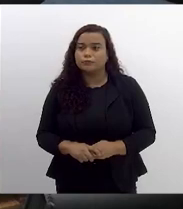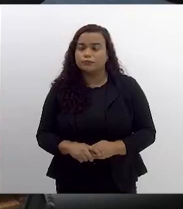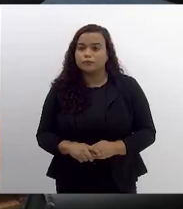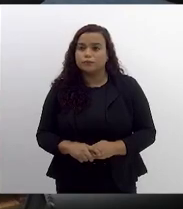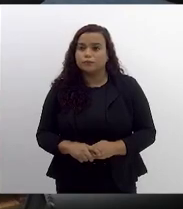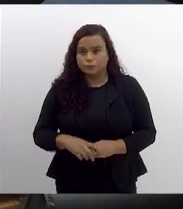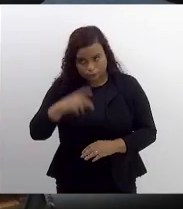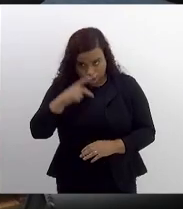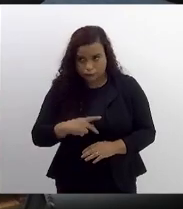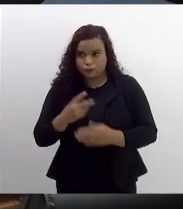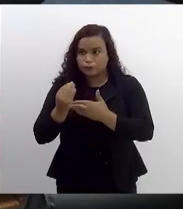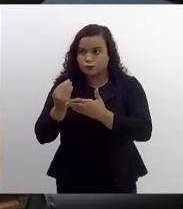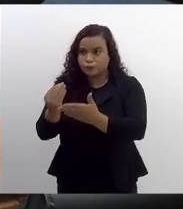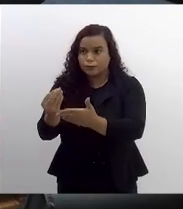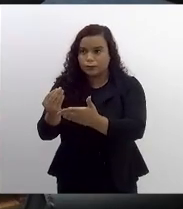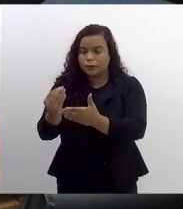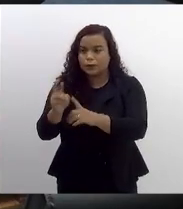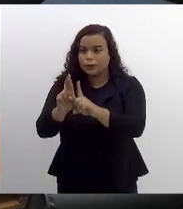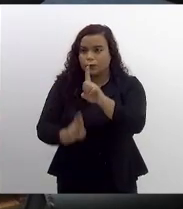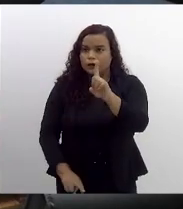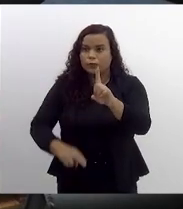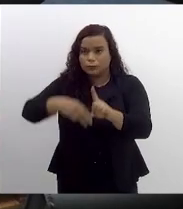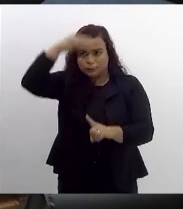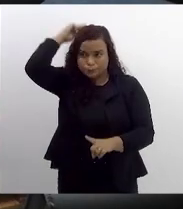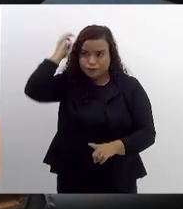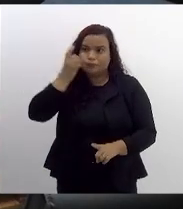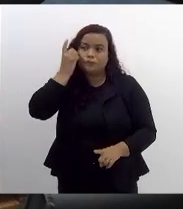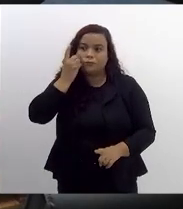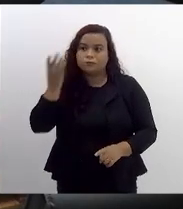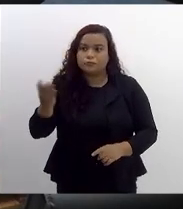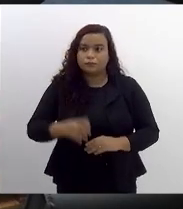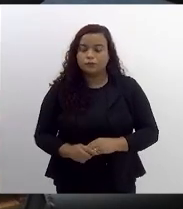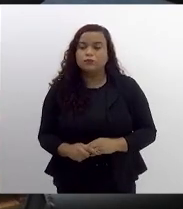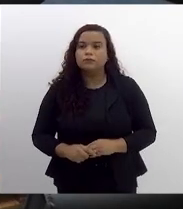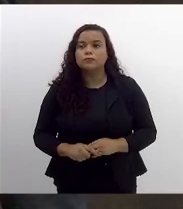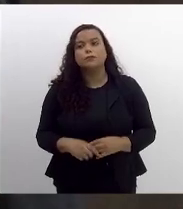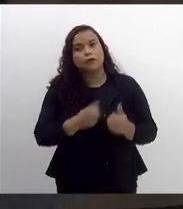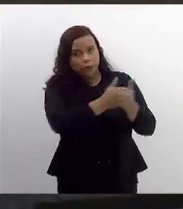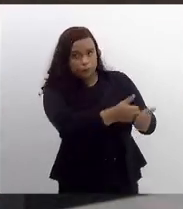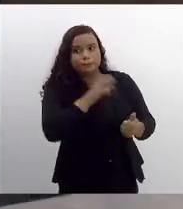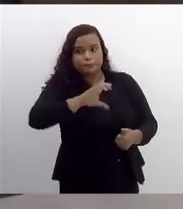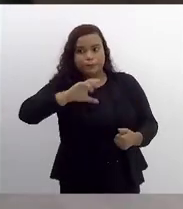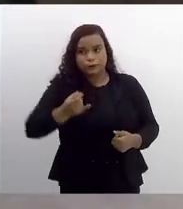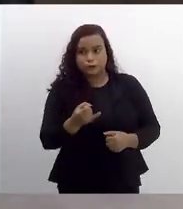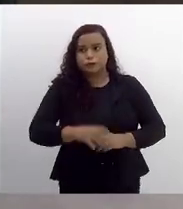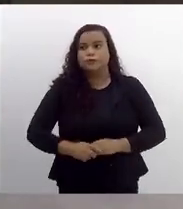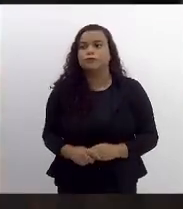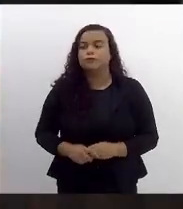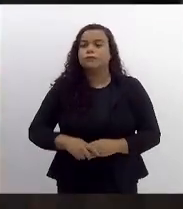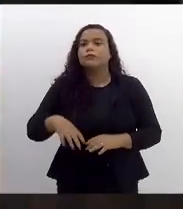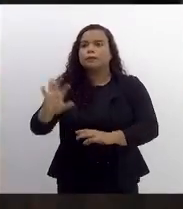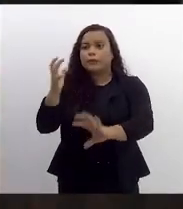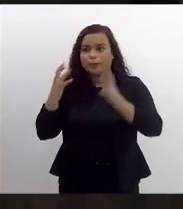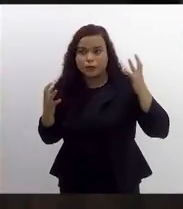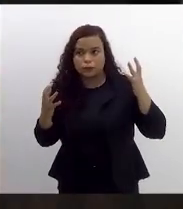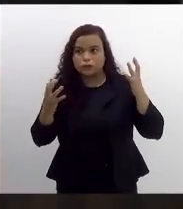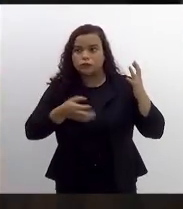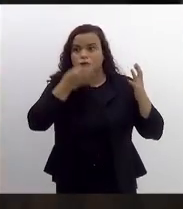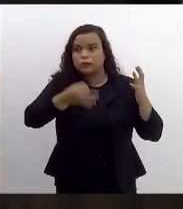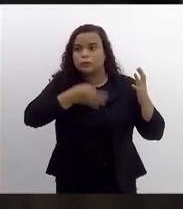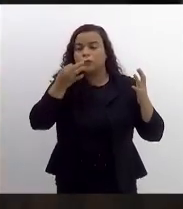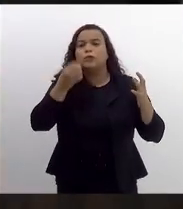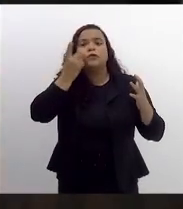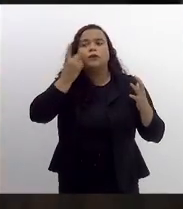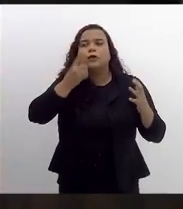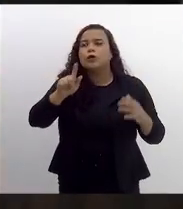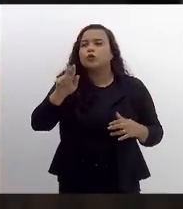a presidência designa relator Deputado Márcio Pacheco se compensa CJ pelo meio ambiente Deputado